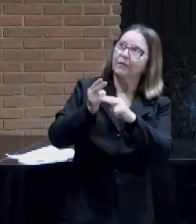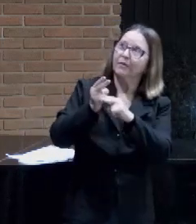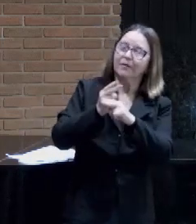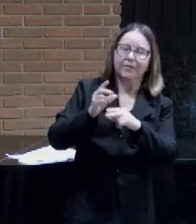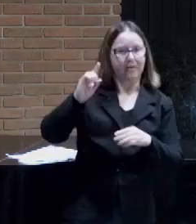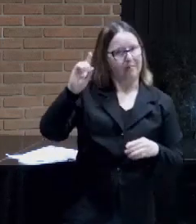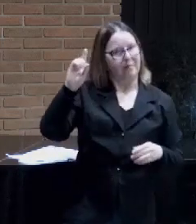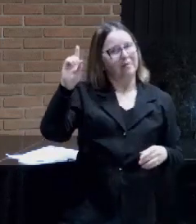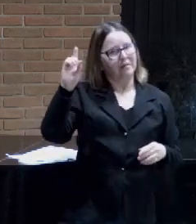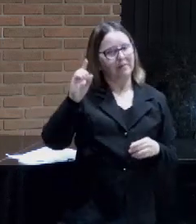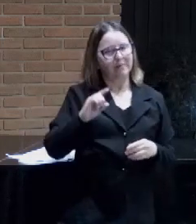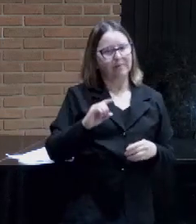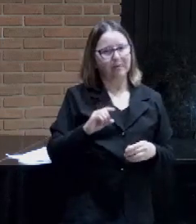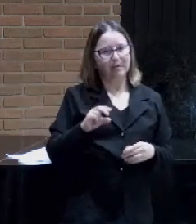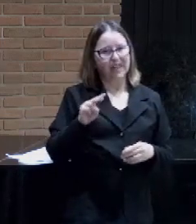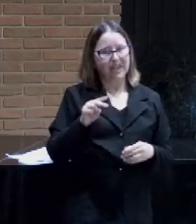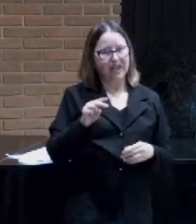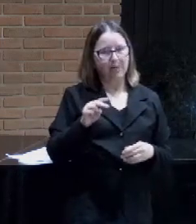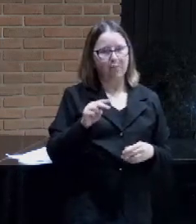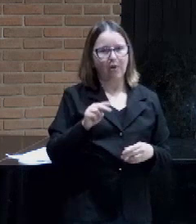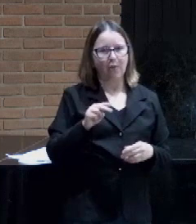pródigo voltou para o seu pai.